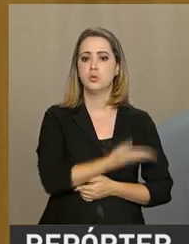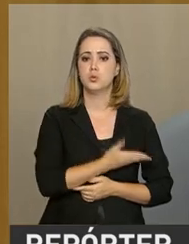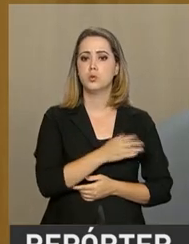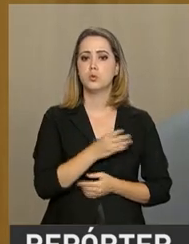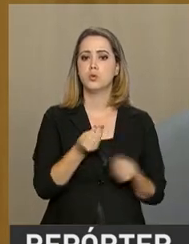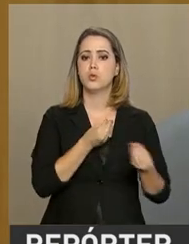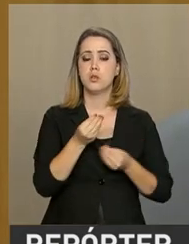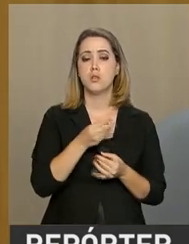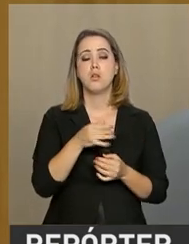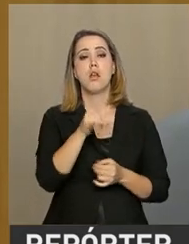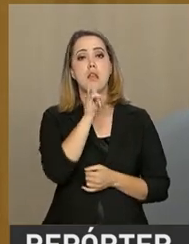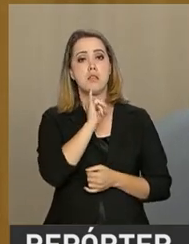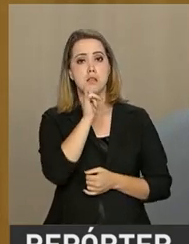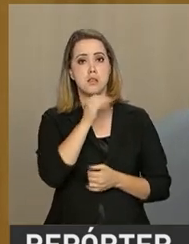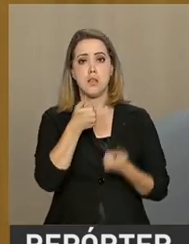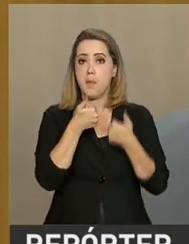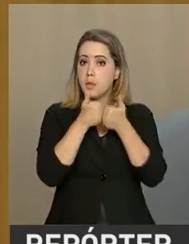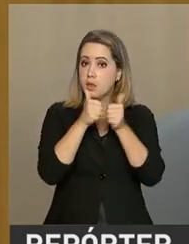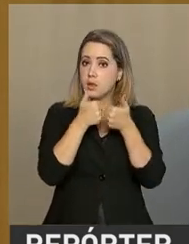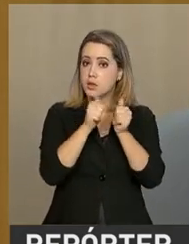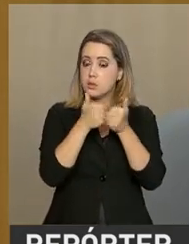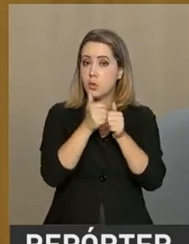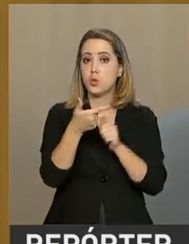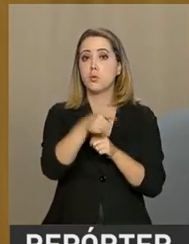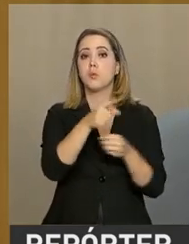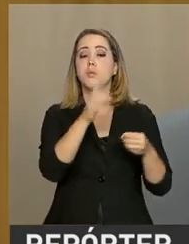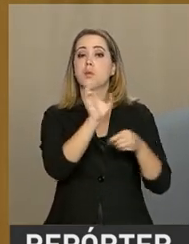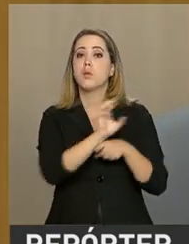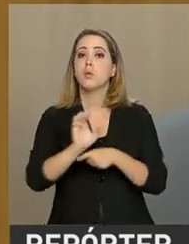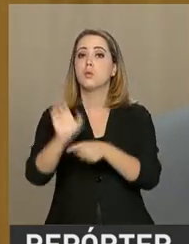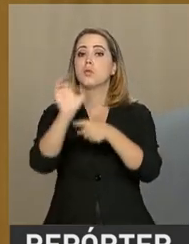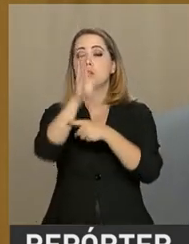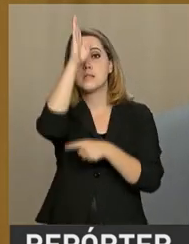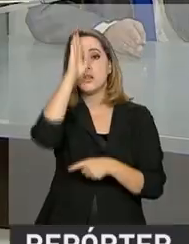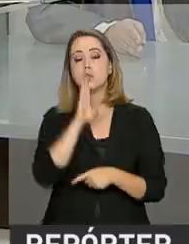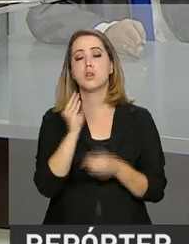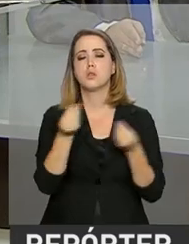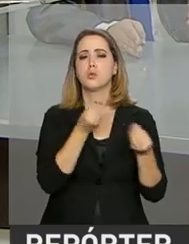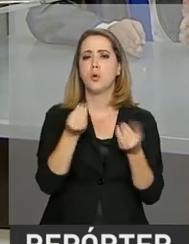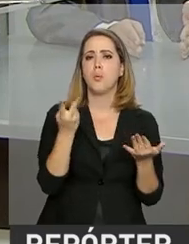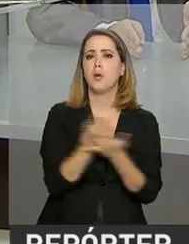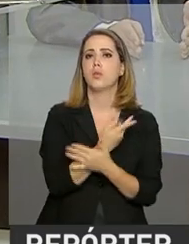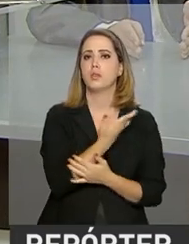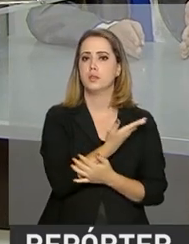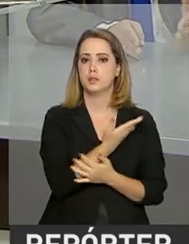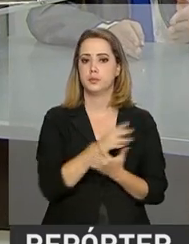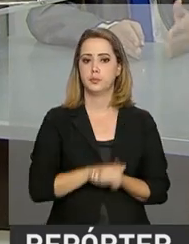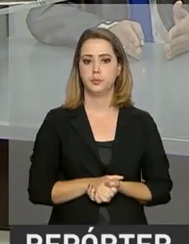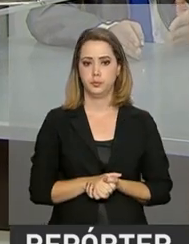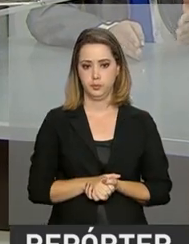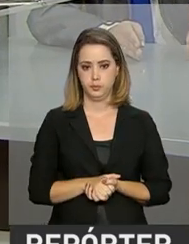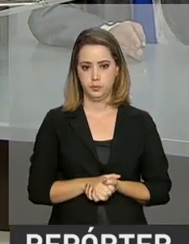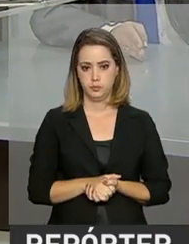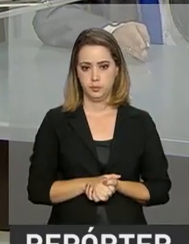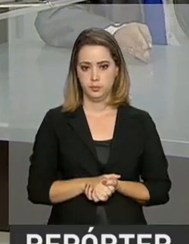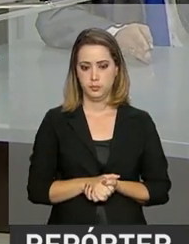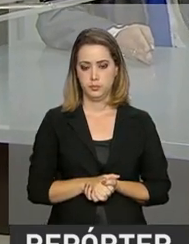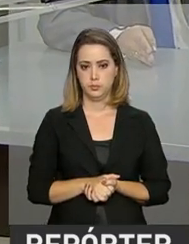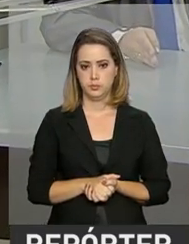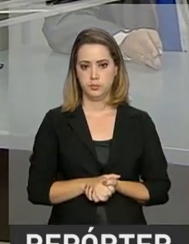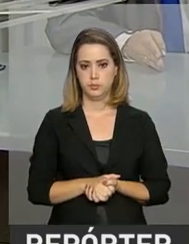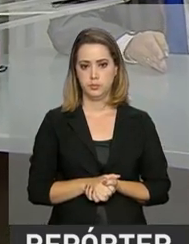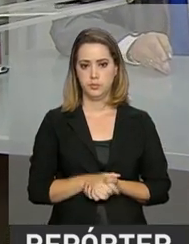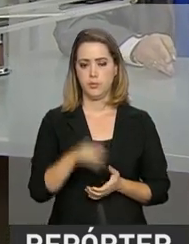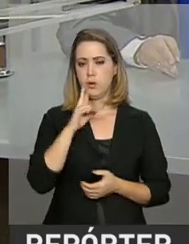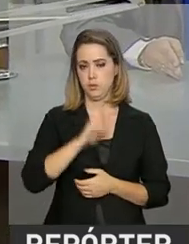a passagem interestadual grátis O que que o jovem precisa fazer para ter acesso a ela basta est com o seu ID jovem